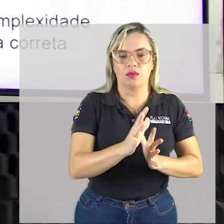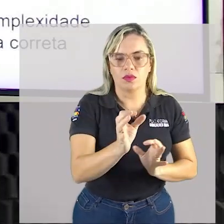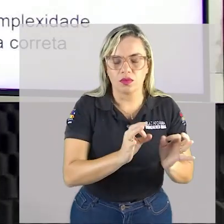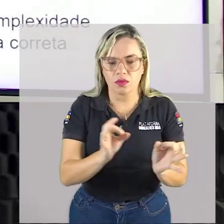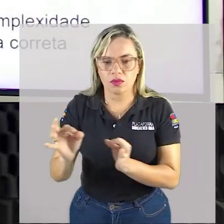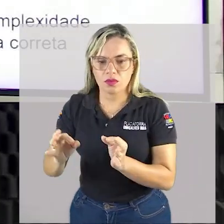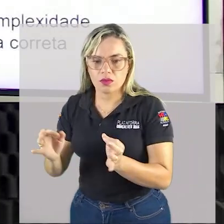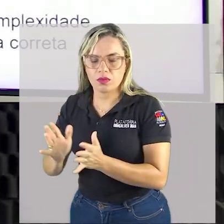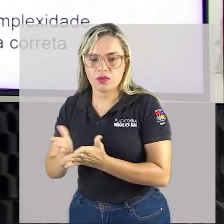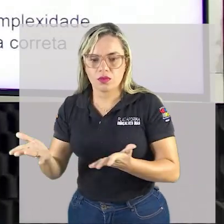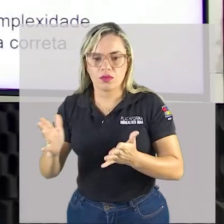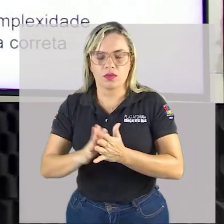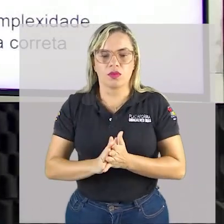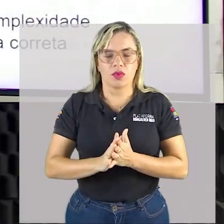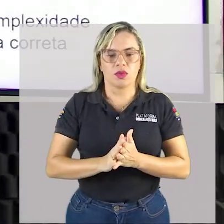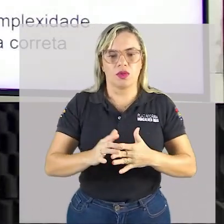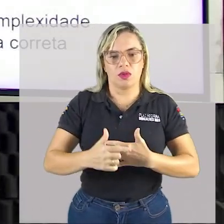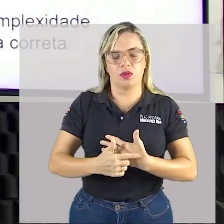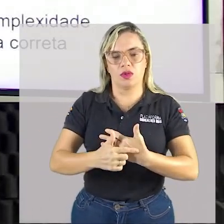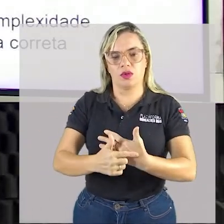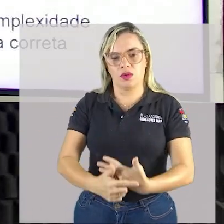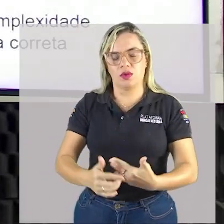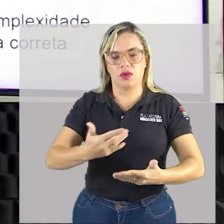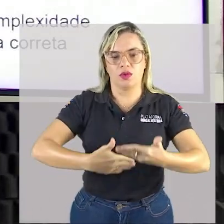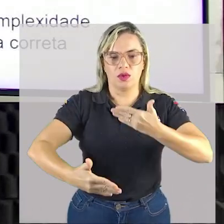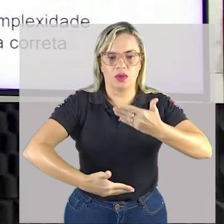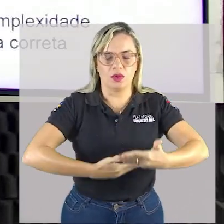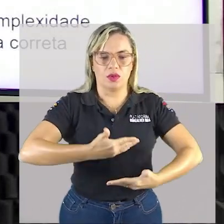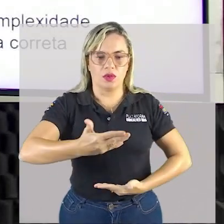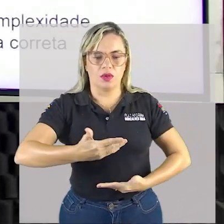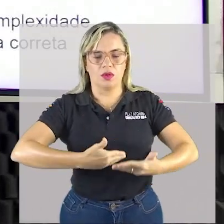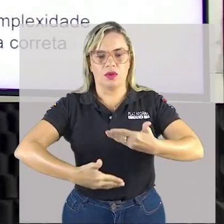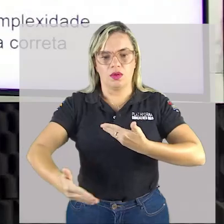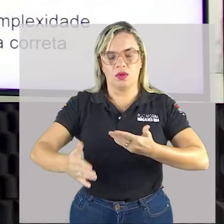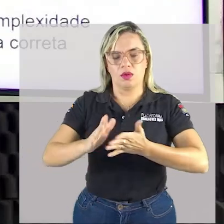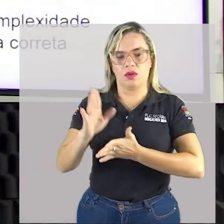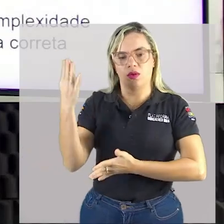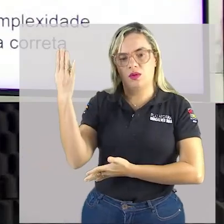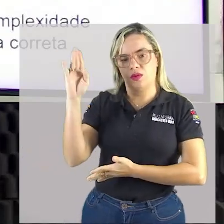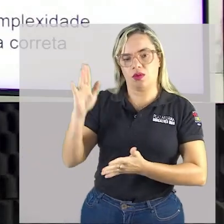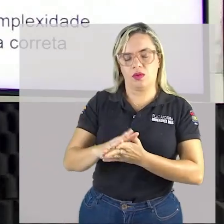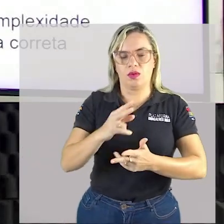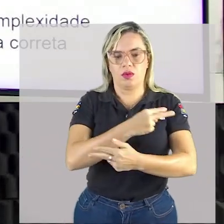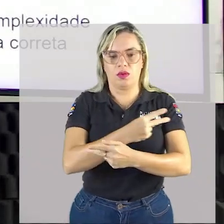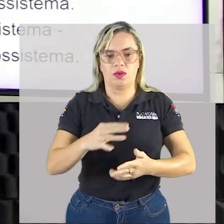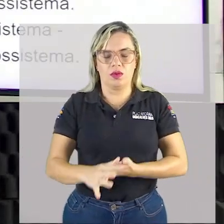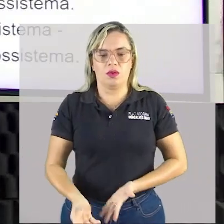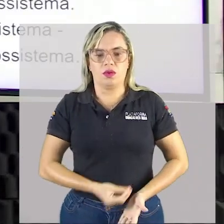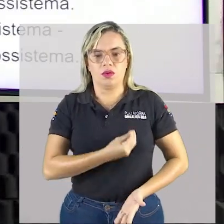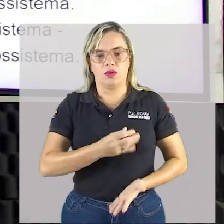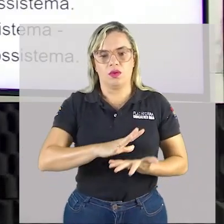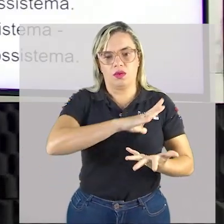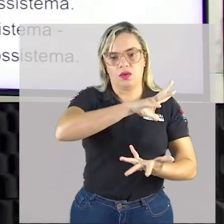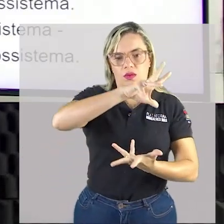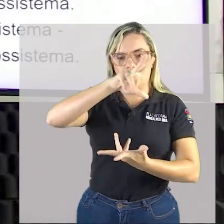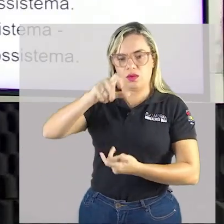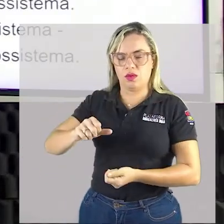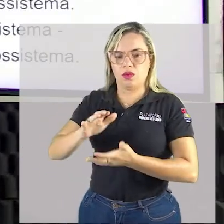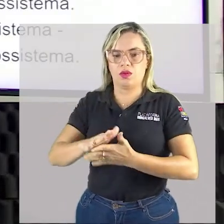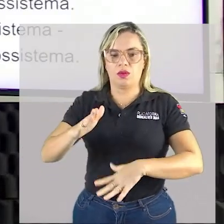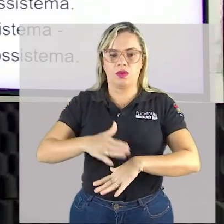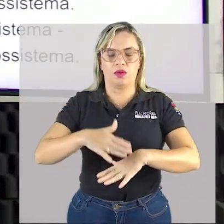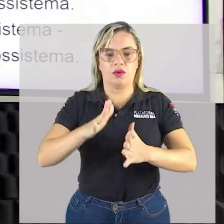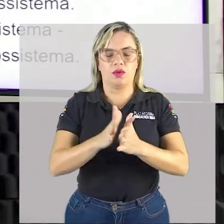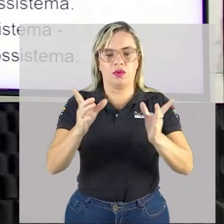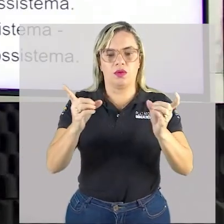que funciona as interações biológicas, as interações entre os seres vivos, uma questão mais